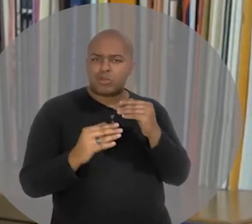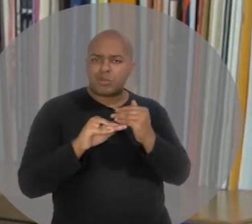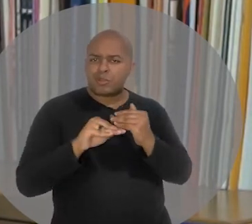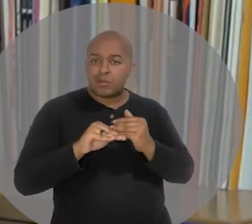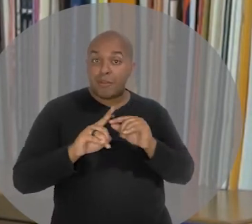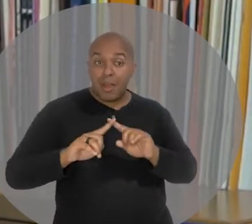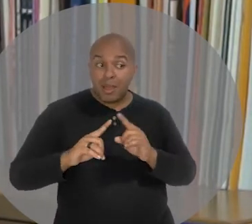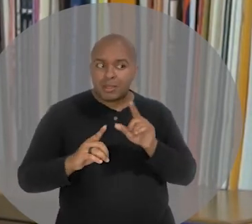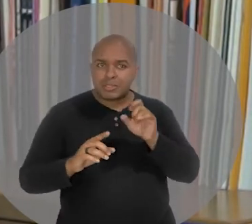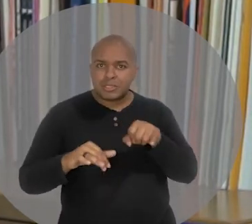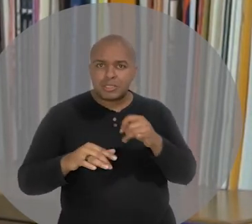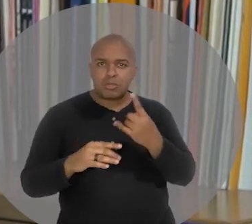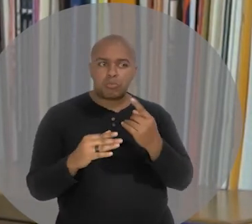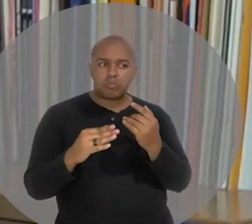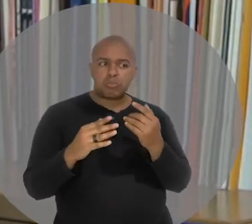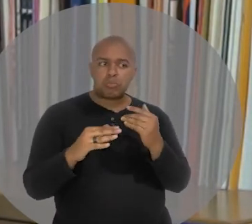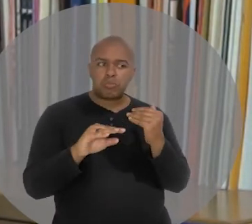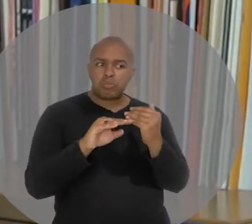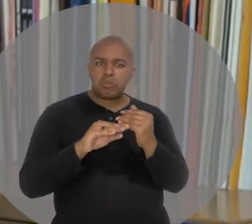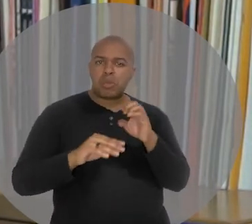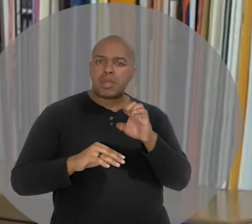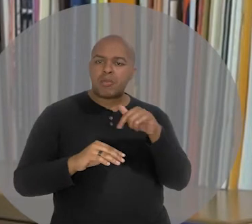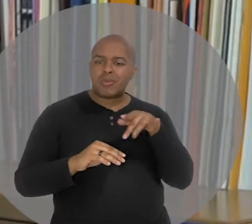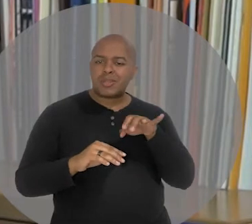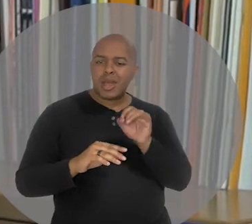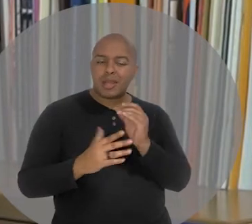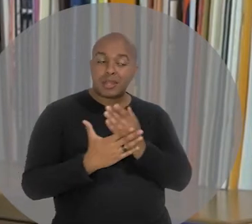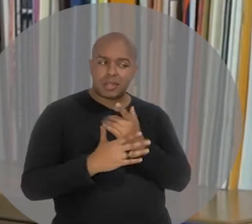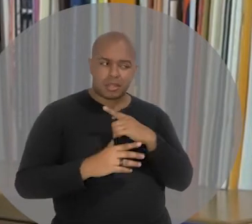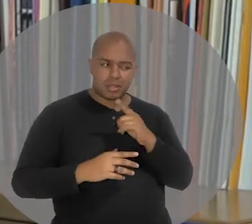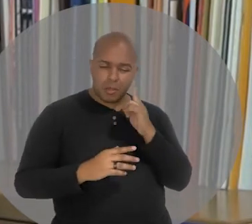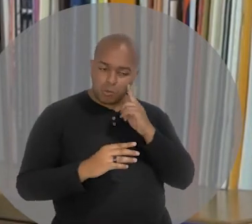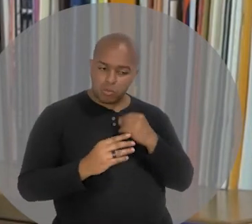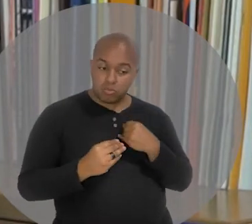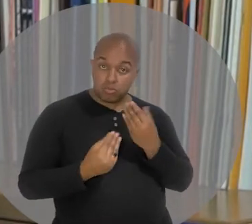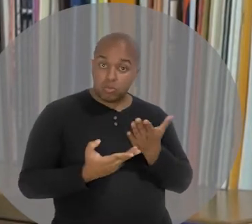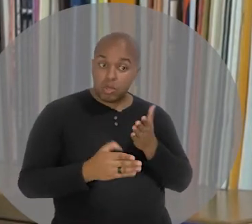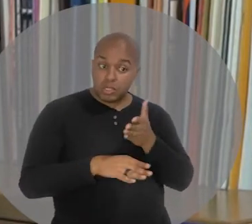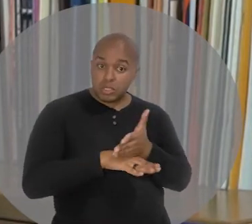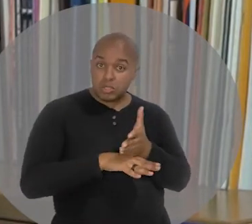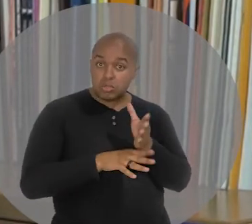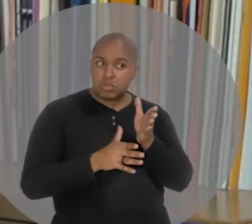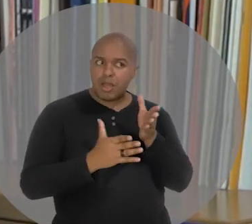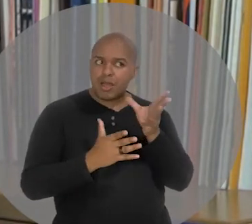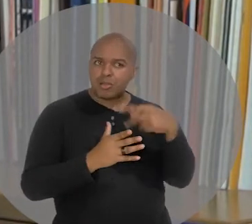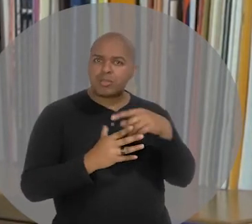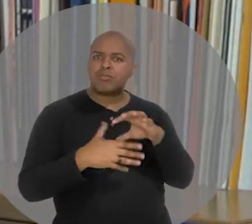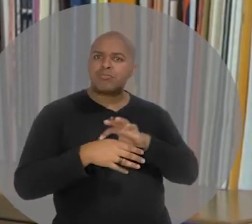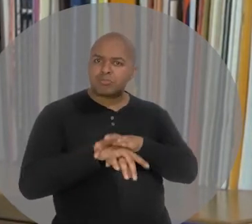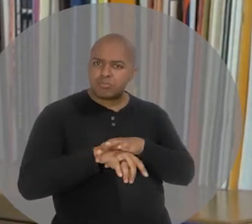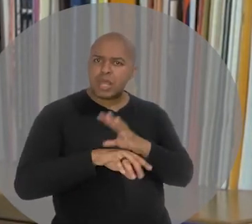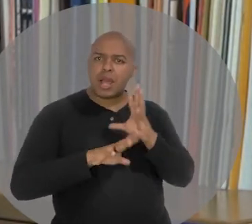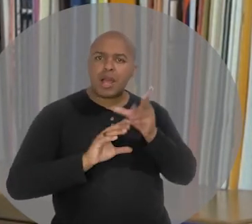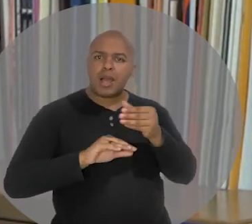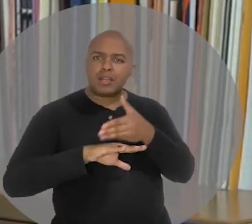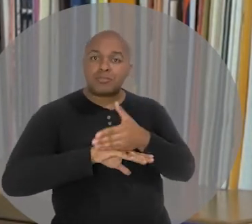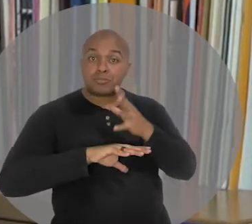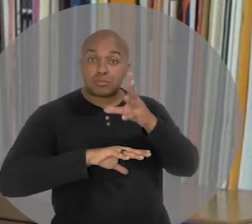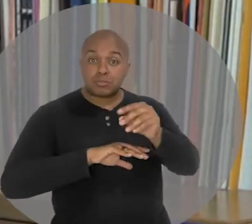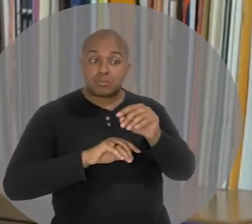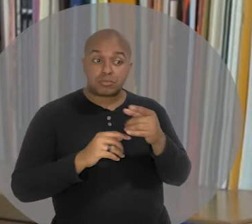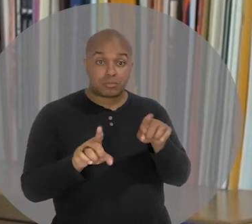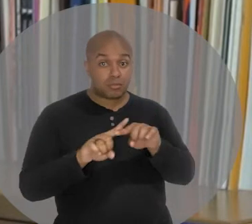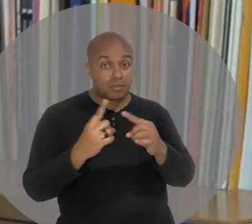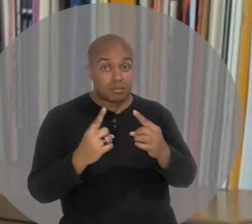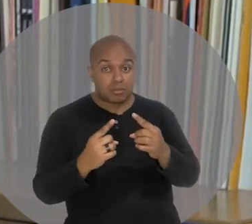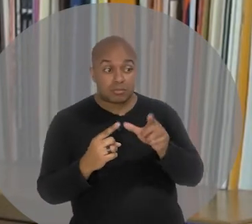mas sim de equidade. Então eu dou acesso para todos, eu garanto o acesso de todos,